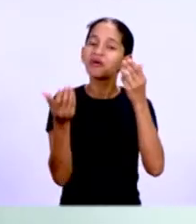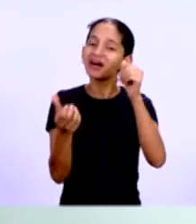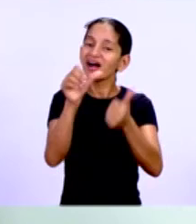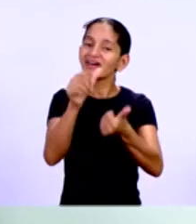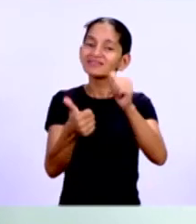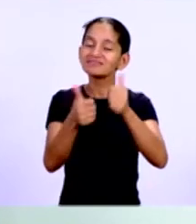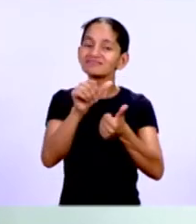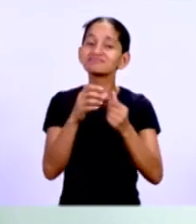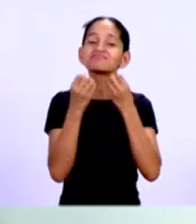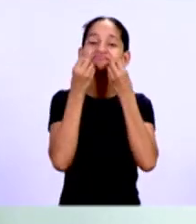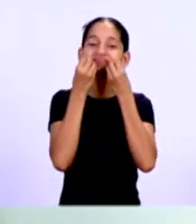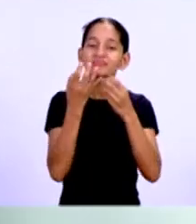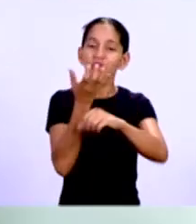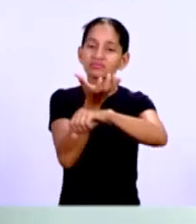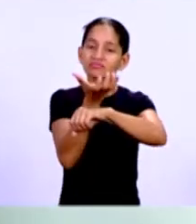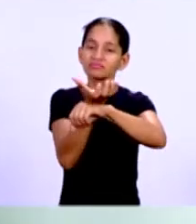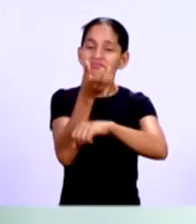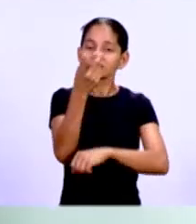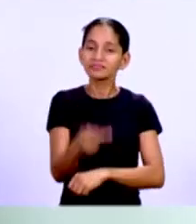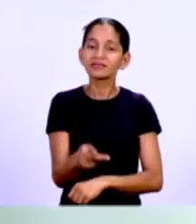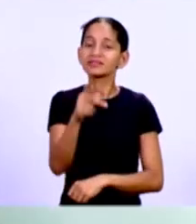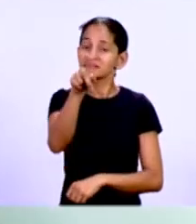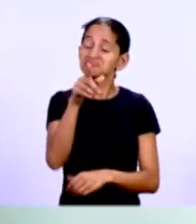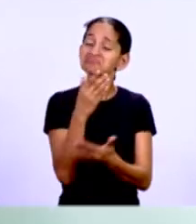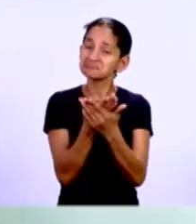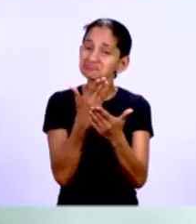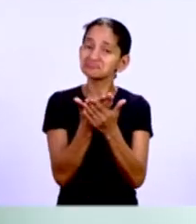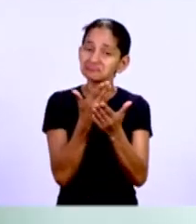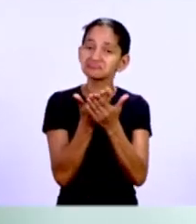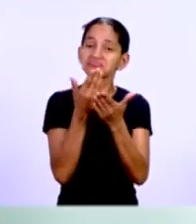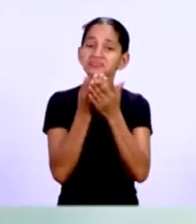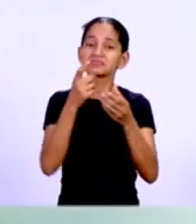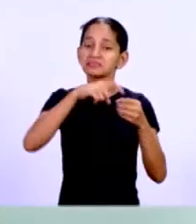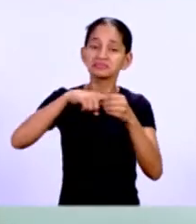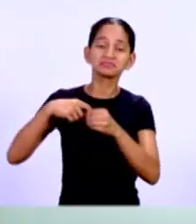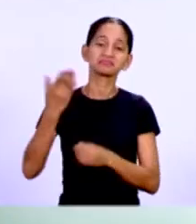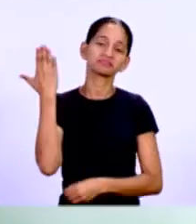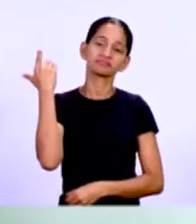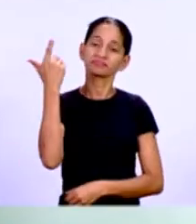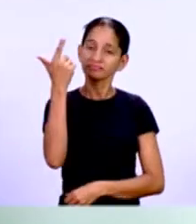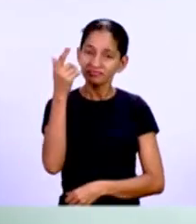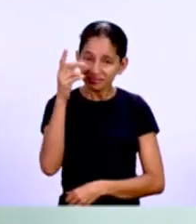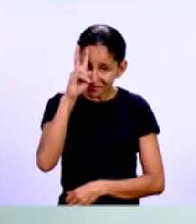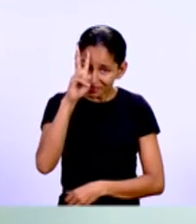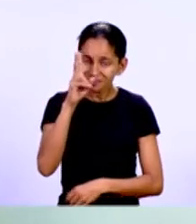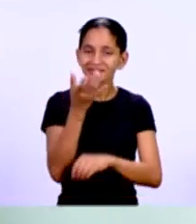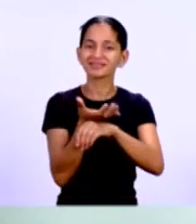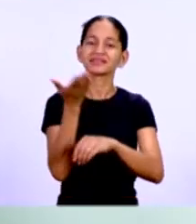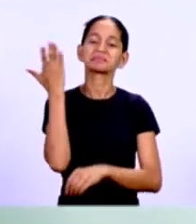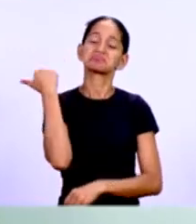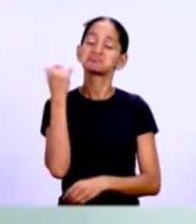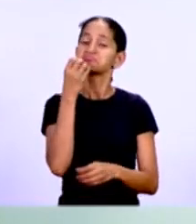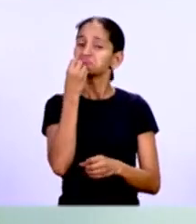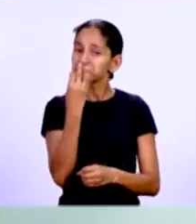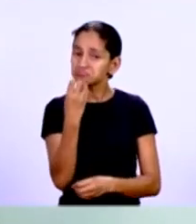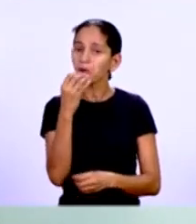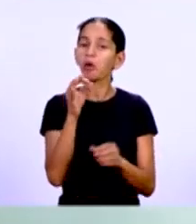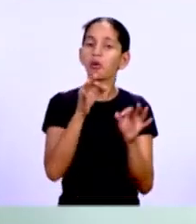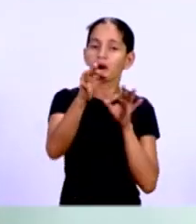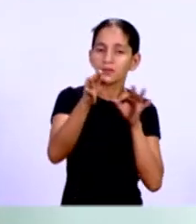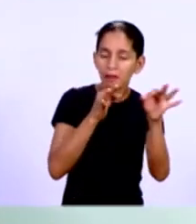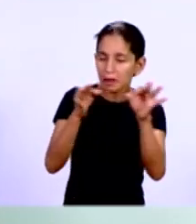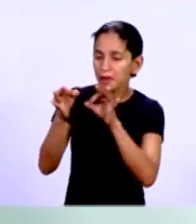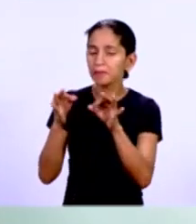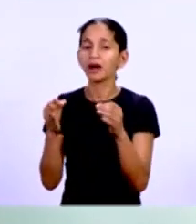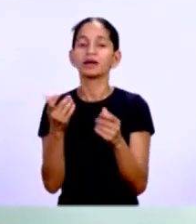análise interdisciplinar desse conteúdo. Eu sei que vocês estudaram bastante ações em outra disciplina. E sim, né? Fazer uma composição de carteira,